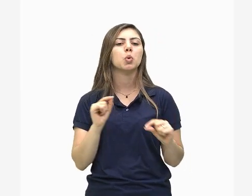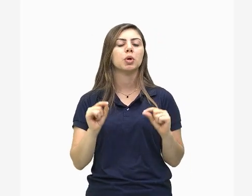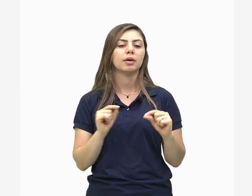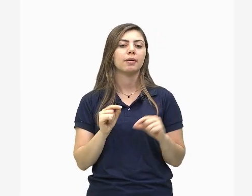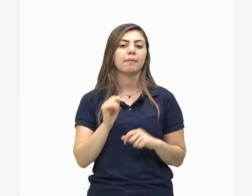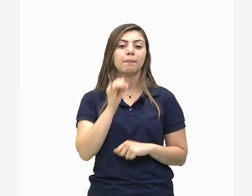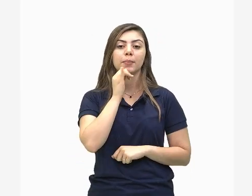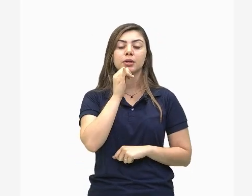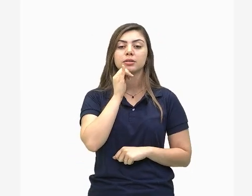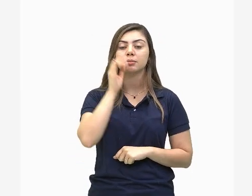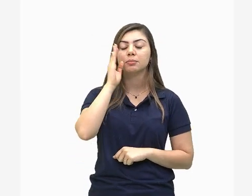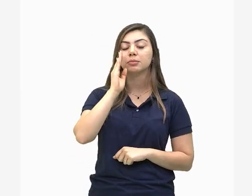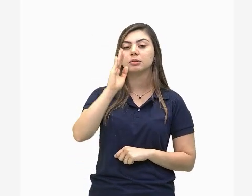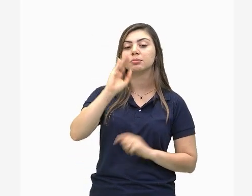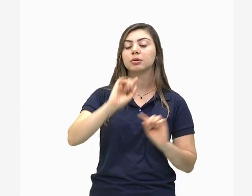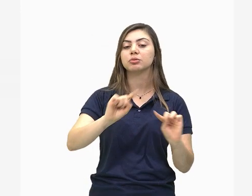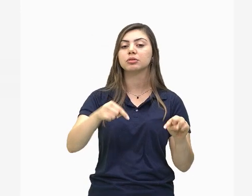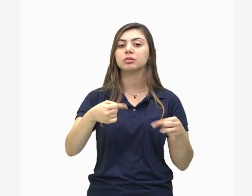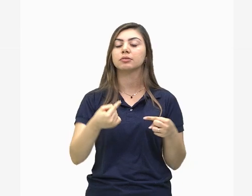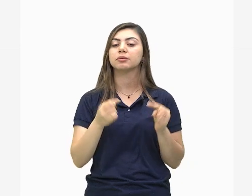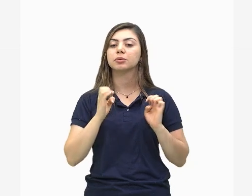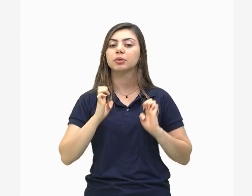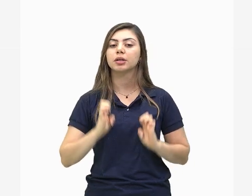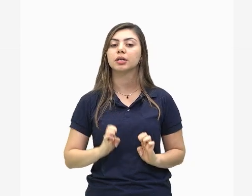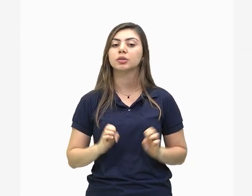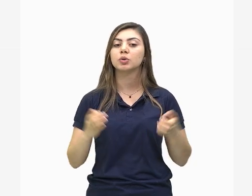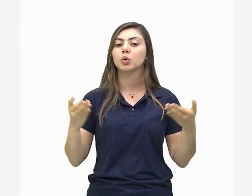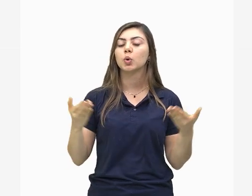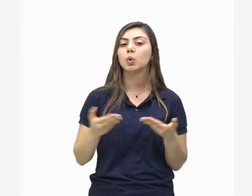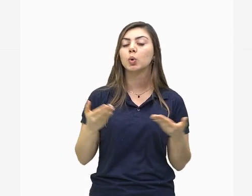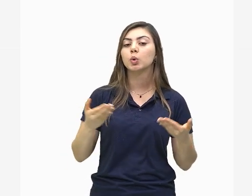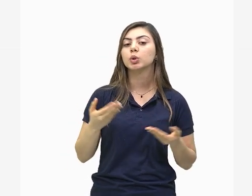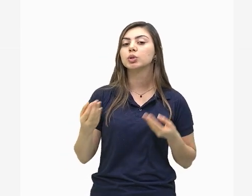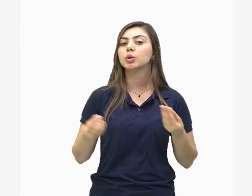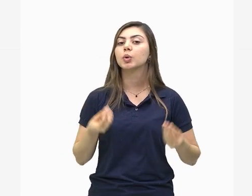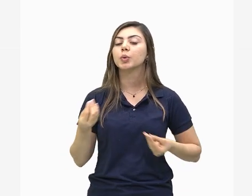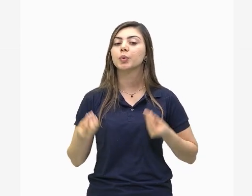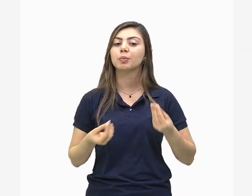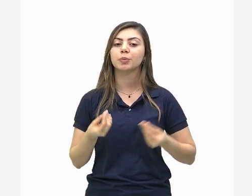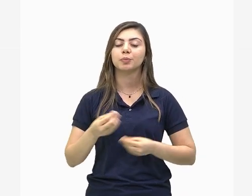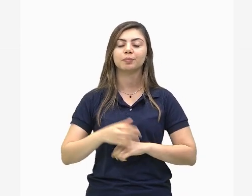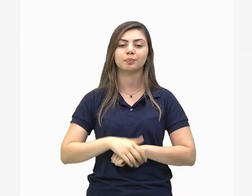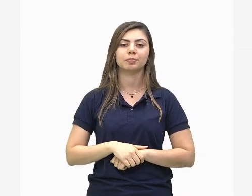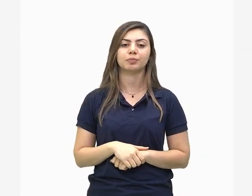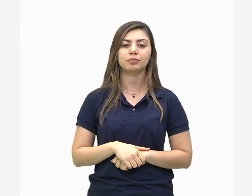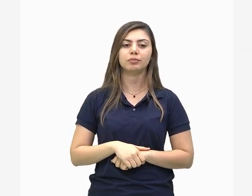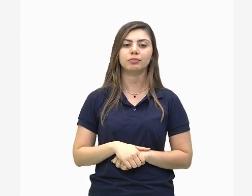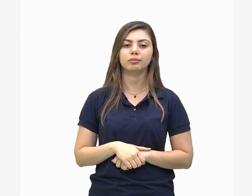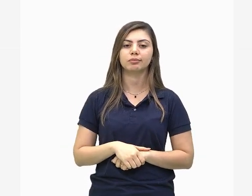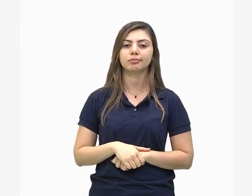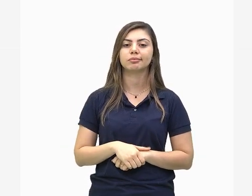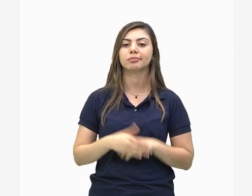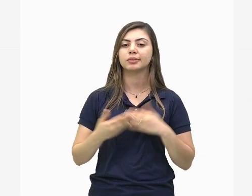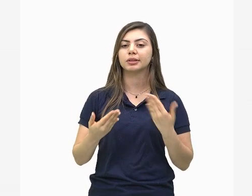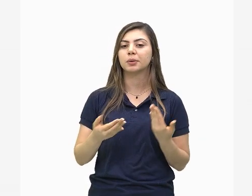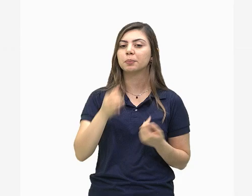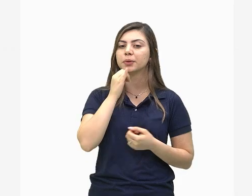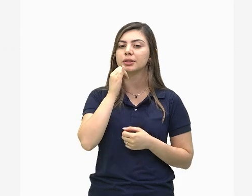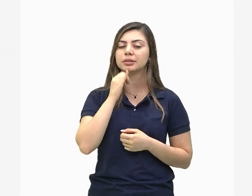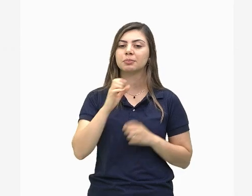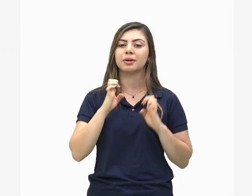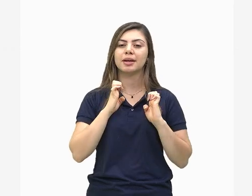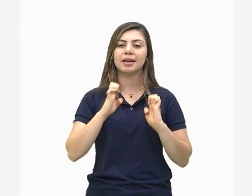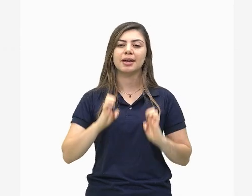os principais desafios éticos para as religiões hoje, no tempo de hoje, olha só, enfrentando os dilemas